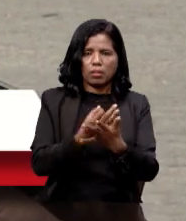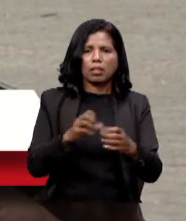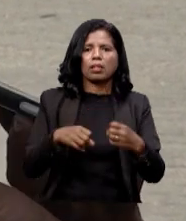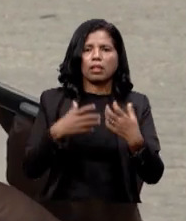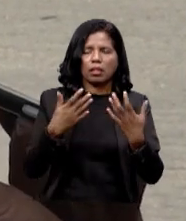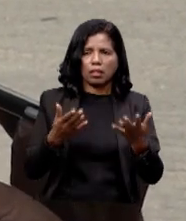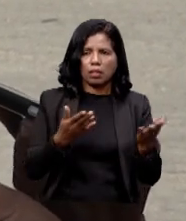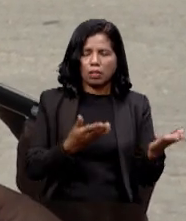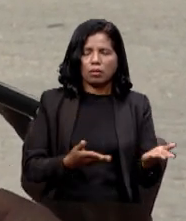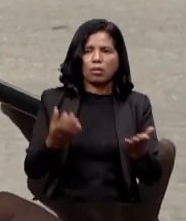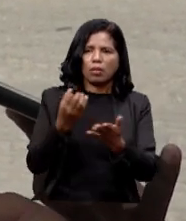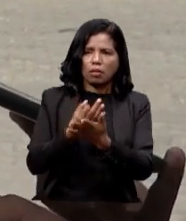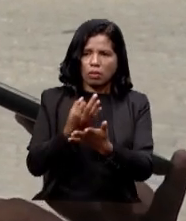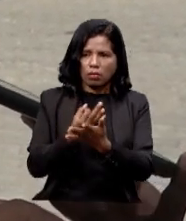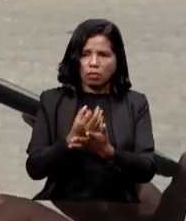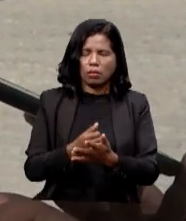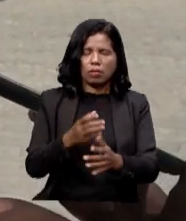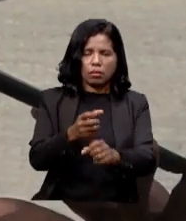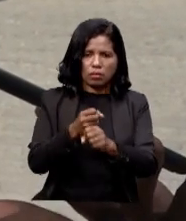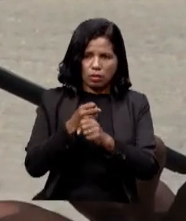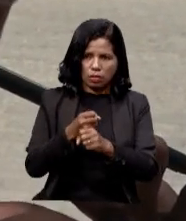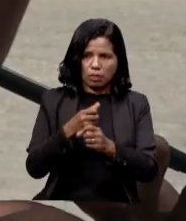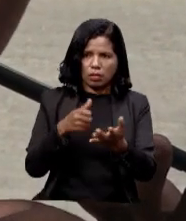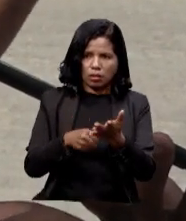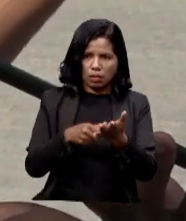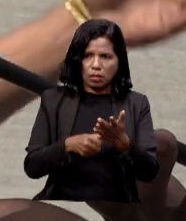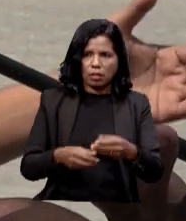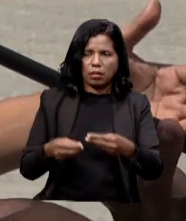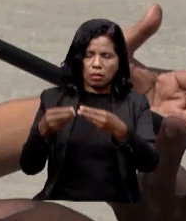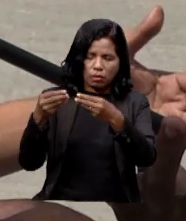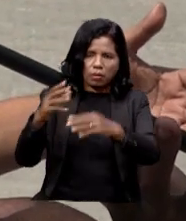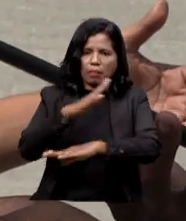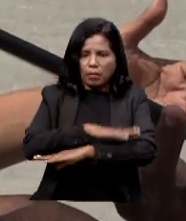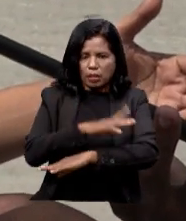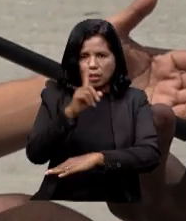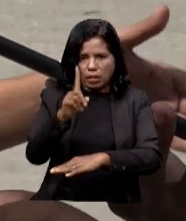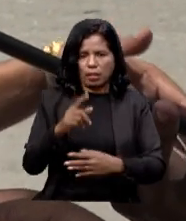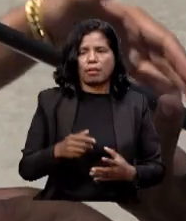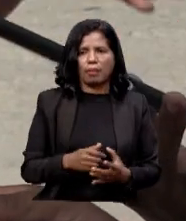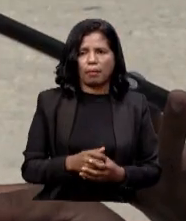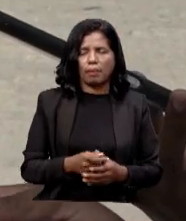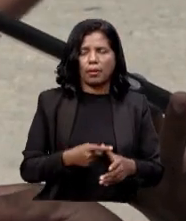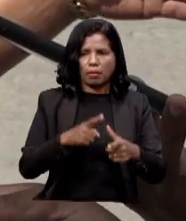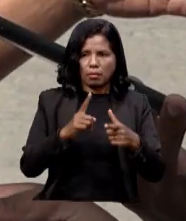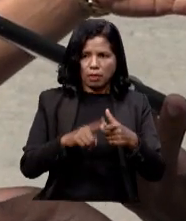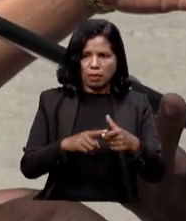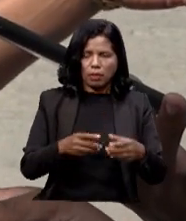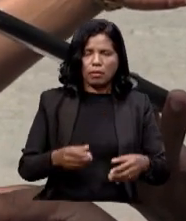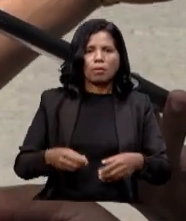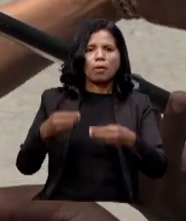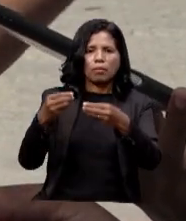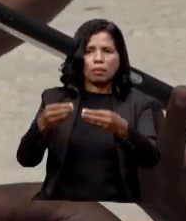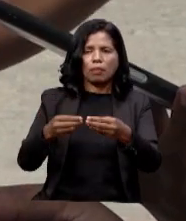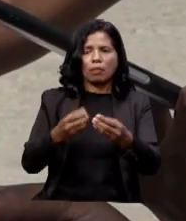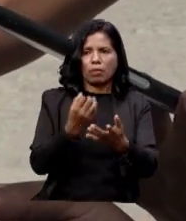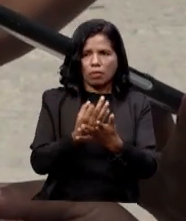nem entrega, ou seja, a foto e a simo nota, e a lore vai entregar, fala, e a mesa a ida, fala. Ah, depois para a gente entregar